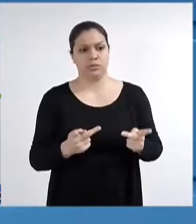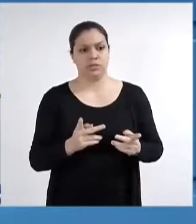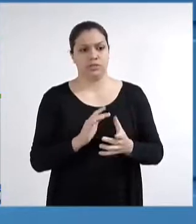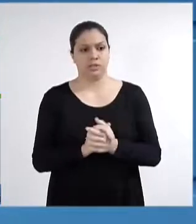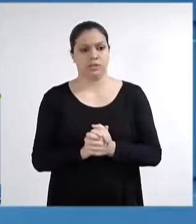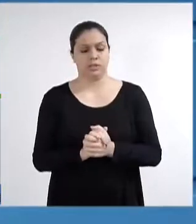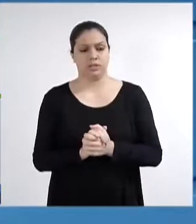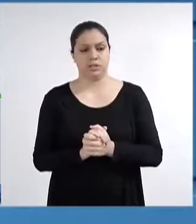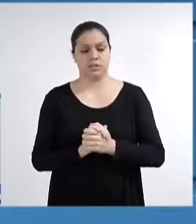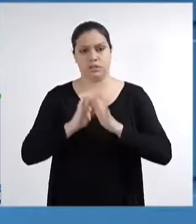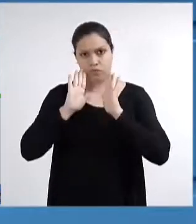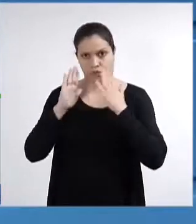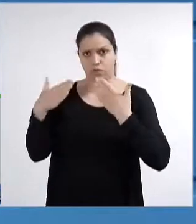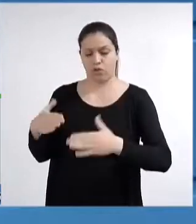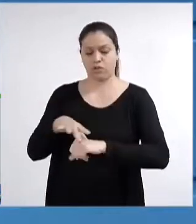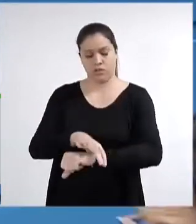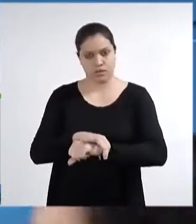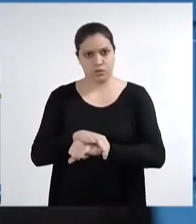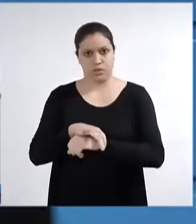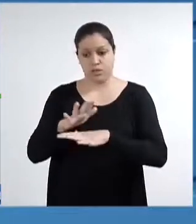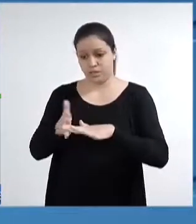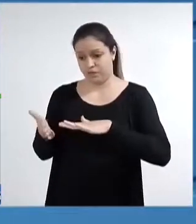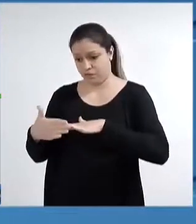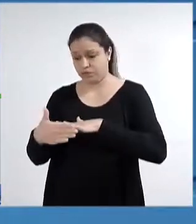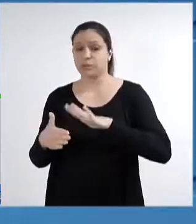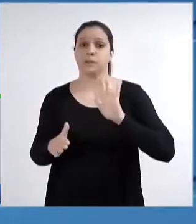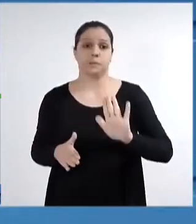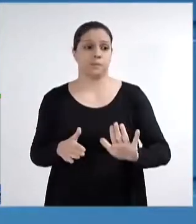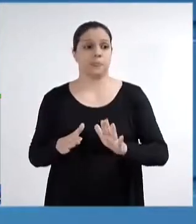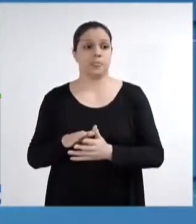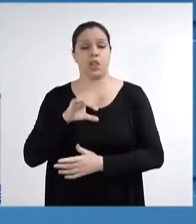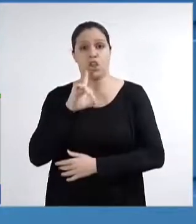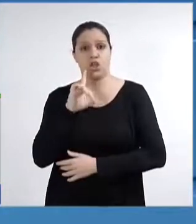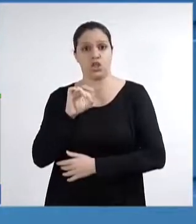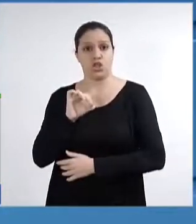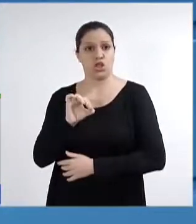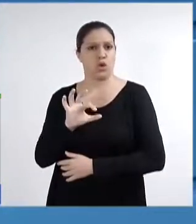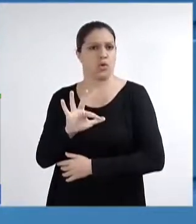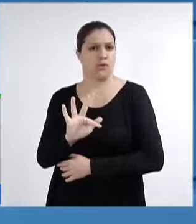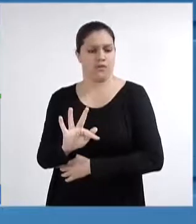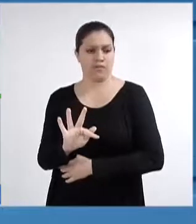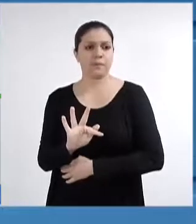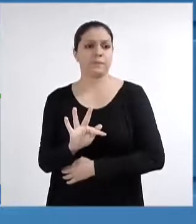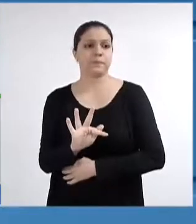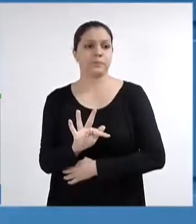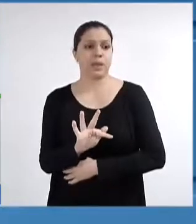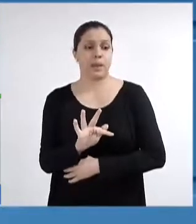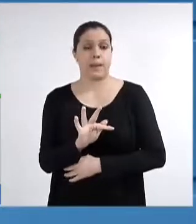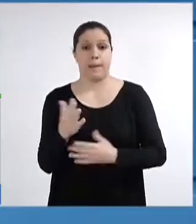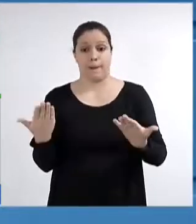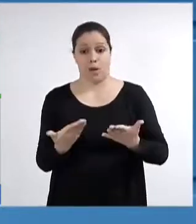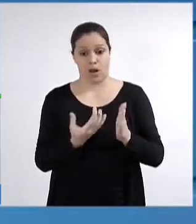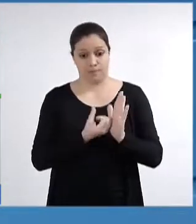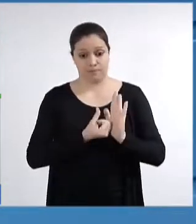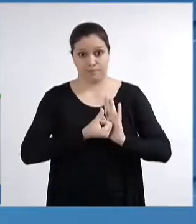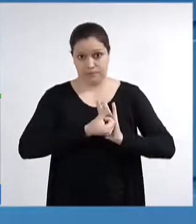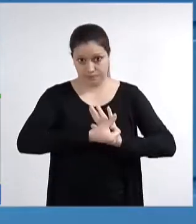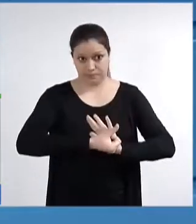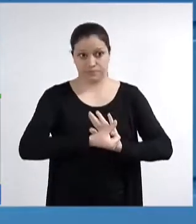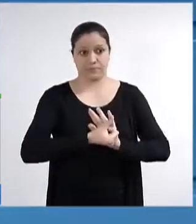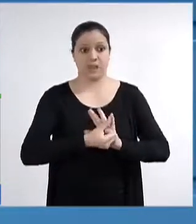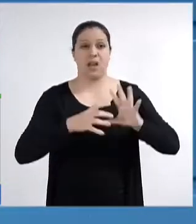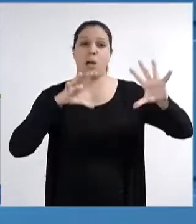da segurança da fronteira. Mas, para Vossa Excelência ter uma noção, só o DOF, nesse primeiro semestre,